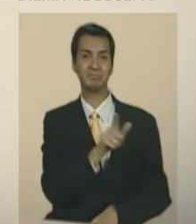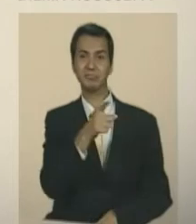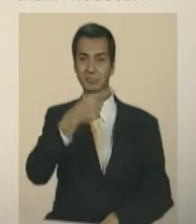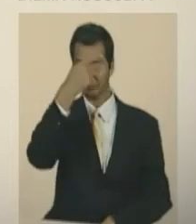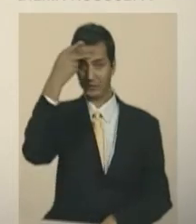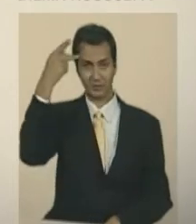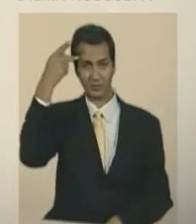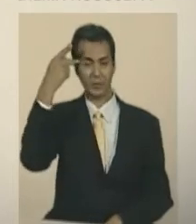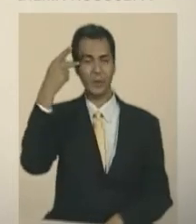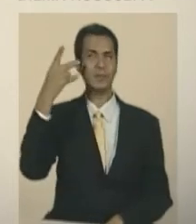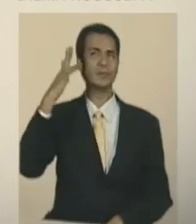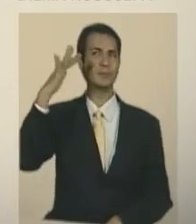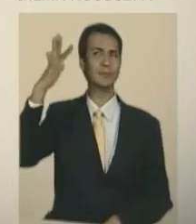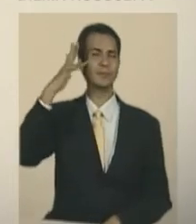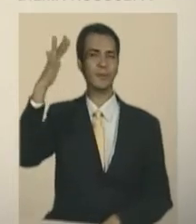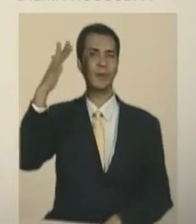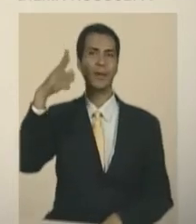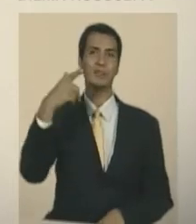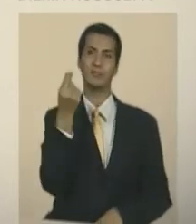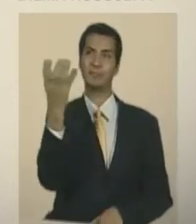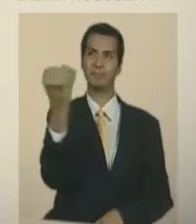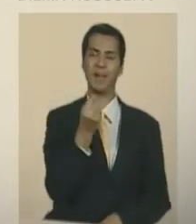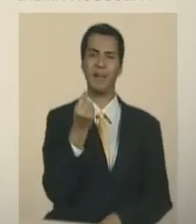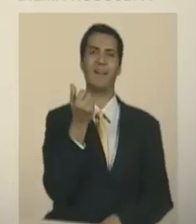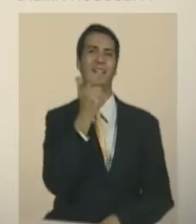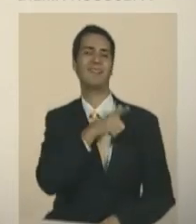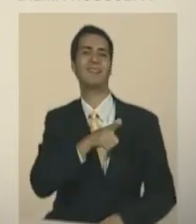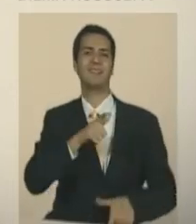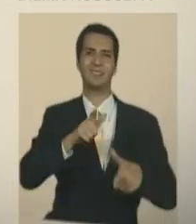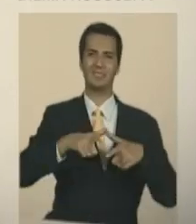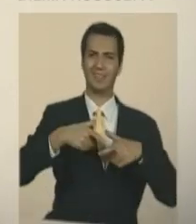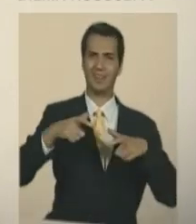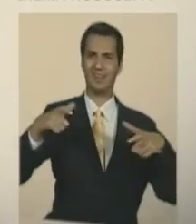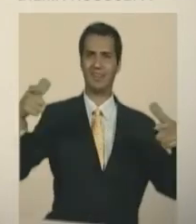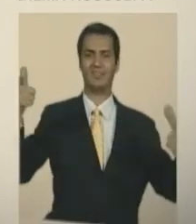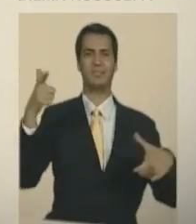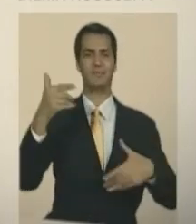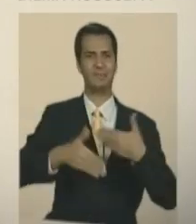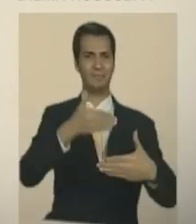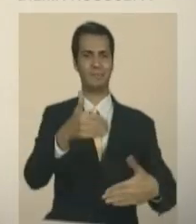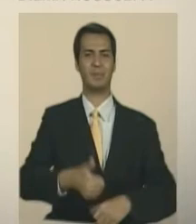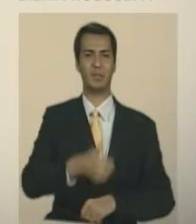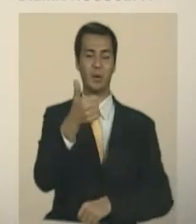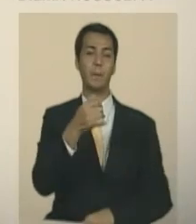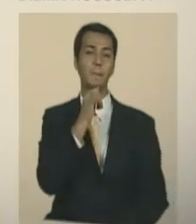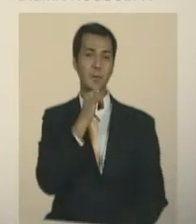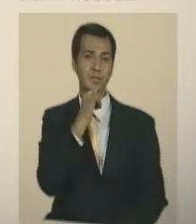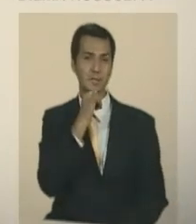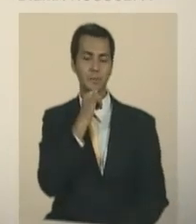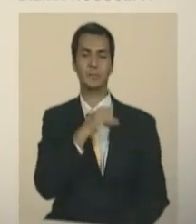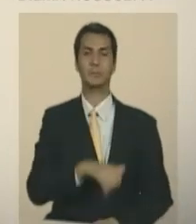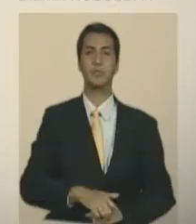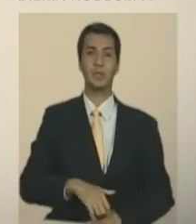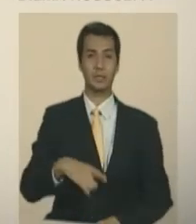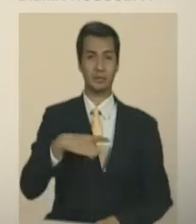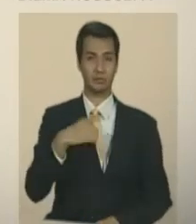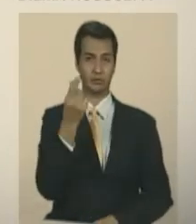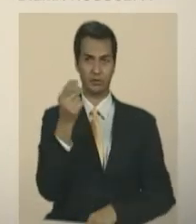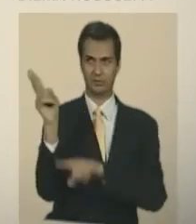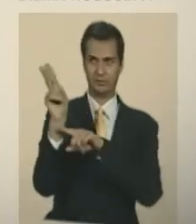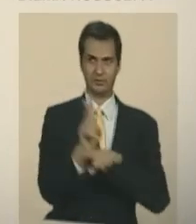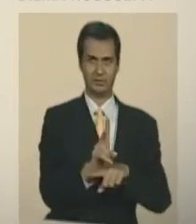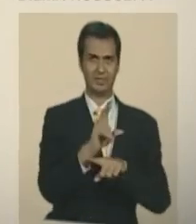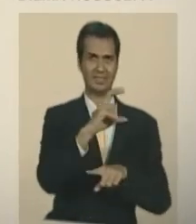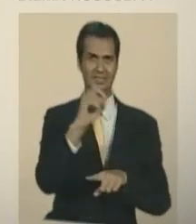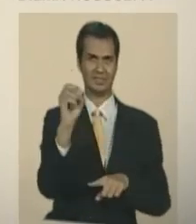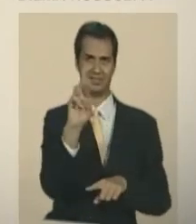dos Sonhos de muitos empreendedores por exemplo Luciano foi com empréstimo de 500 reais no Banco